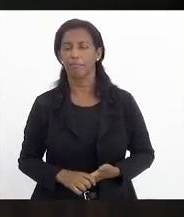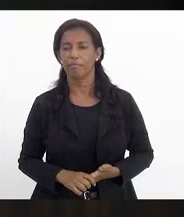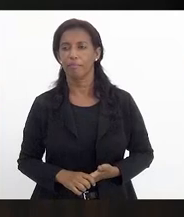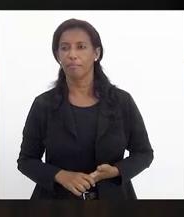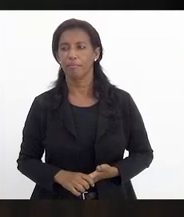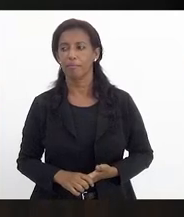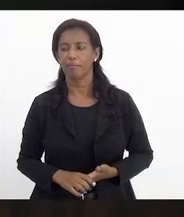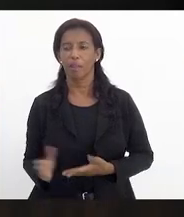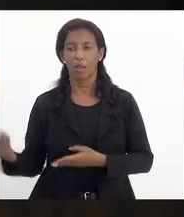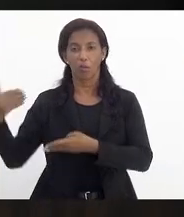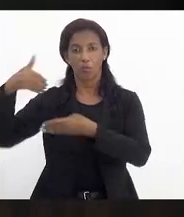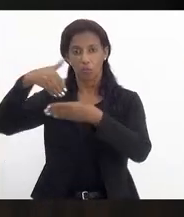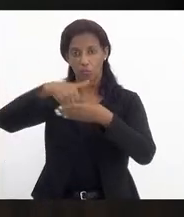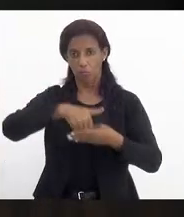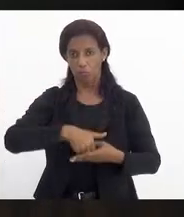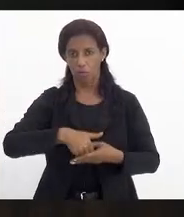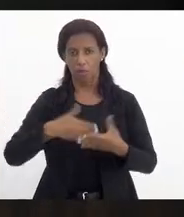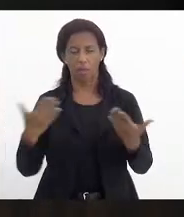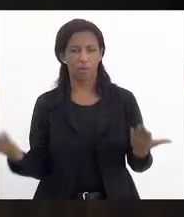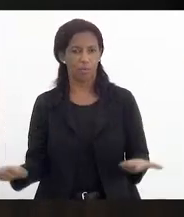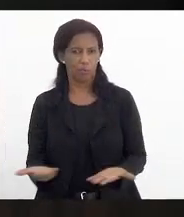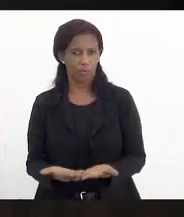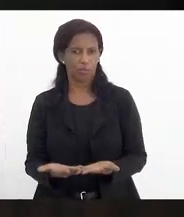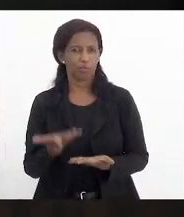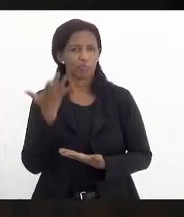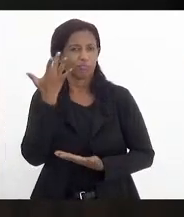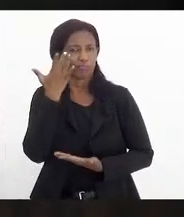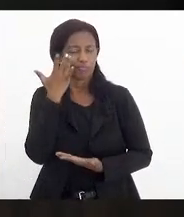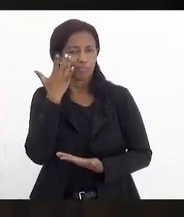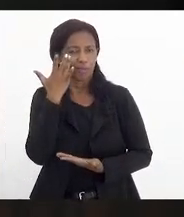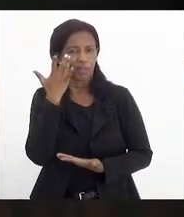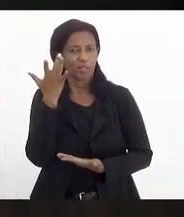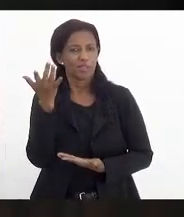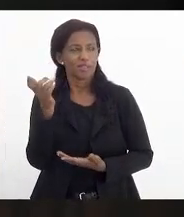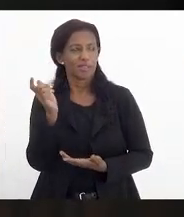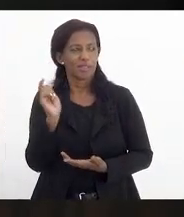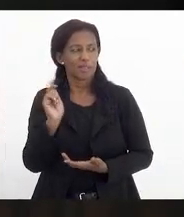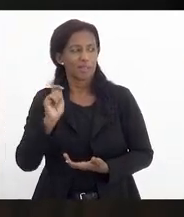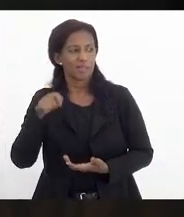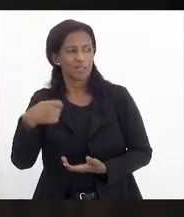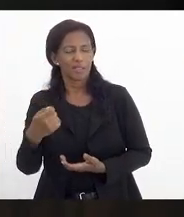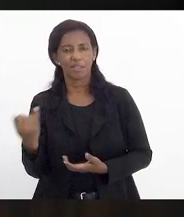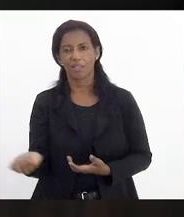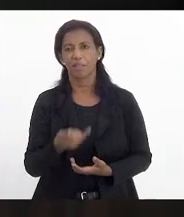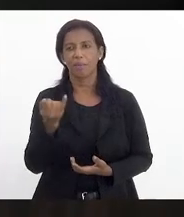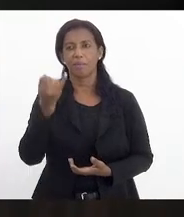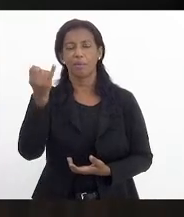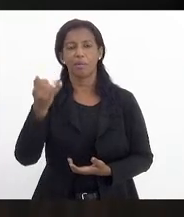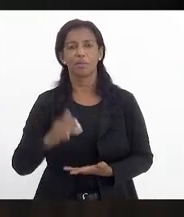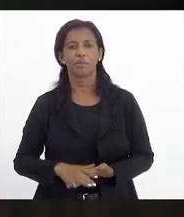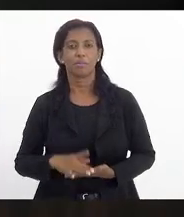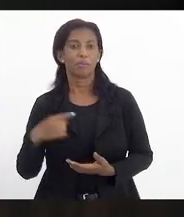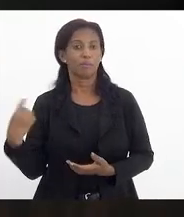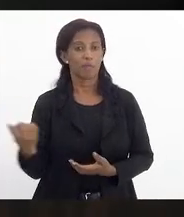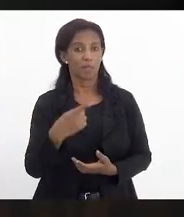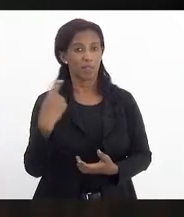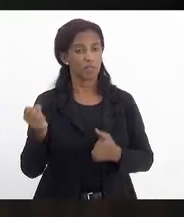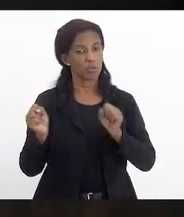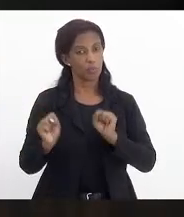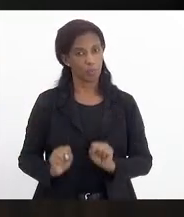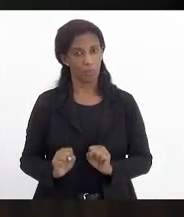com que a gente pudesse votar hoje, eu acho que seria uma sinalização importante para que a gente